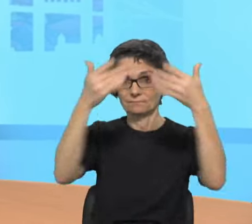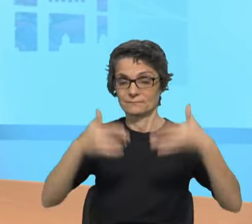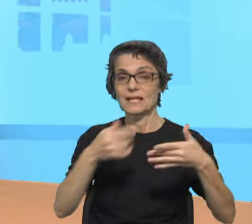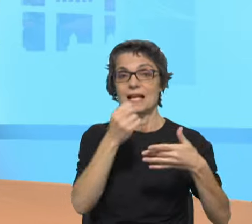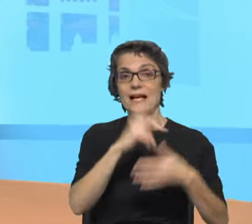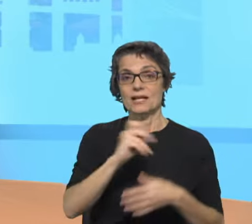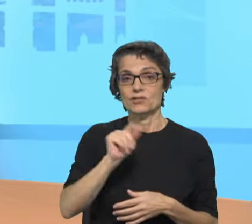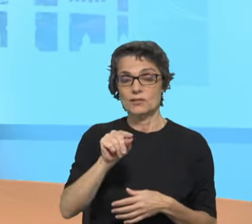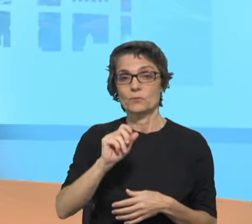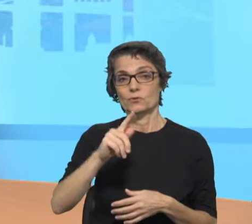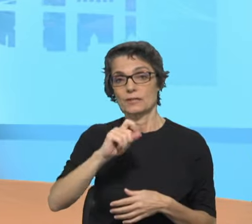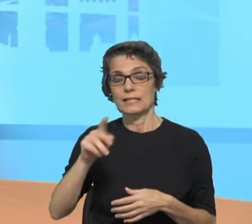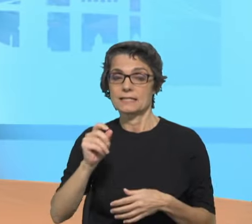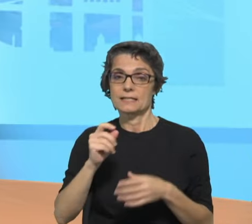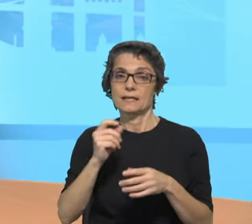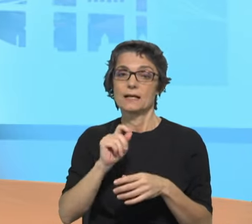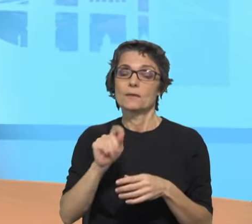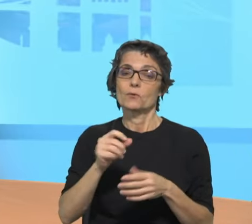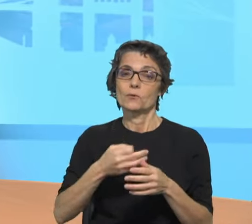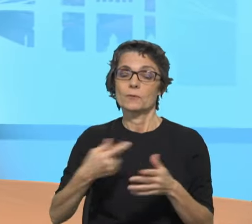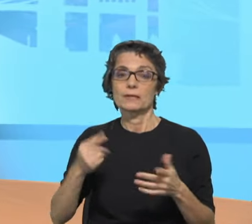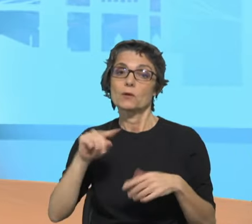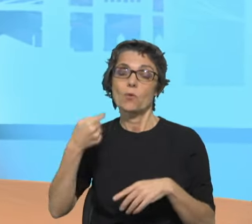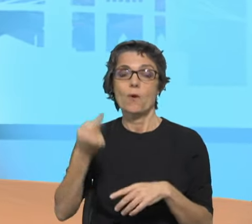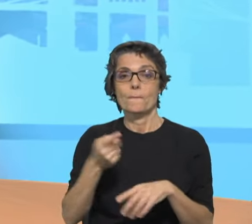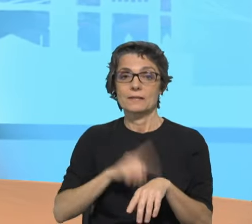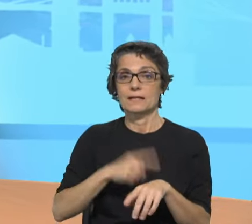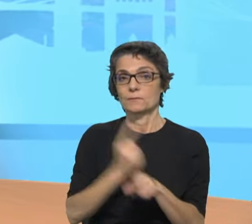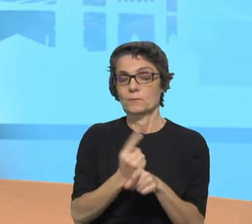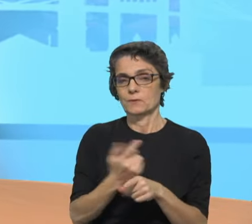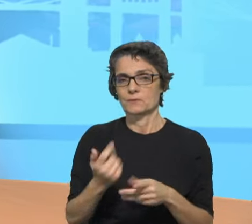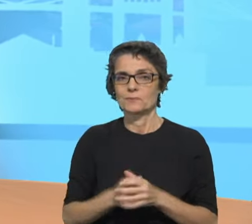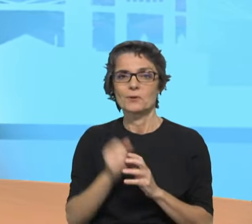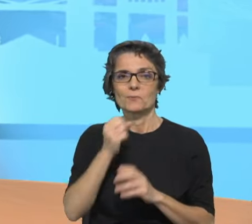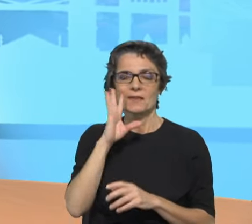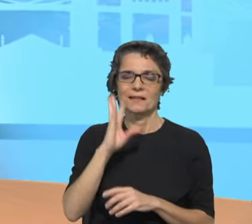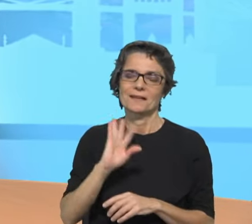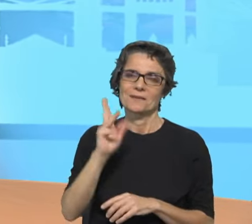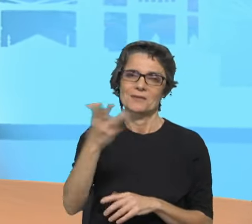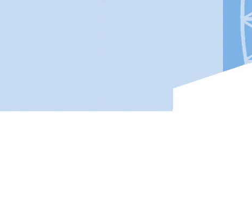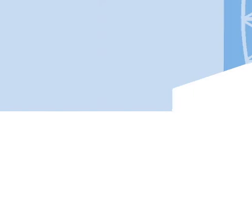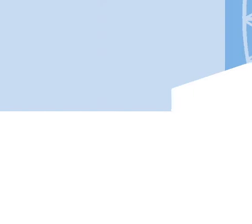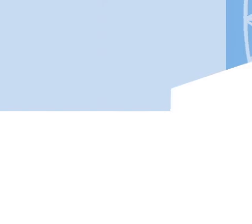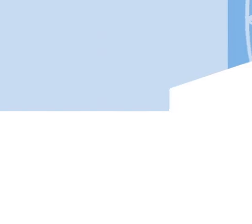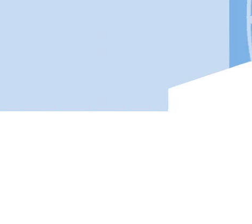agência.eclésia.pt ou amanhã, aqui pelo mesmo horário. Tenha uma excelente tarde. Até amanhã, se Deus quiser.